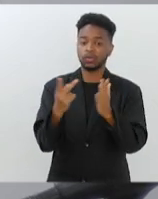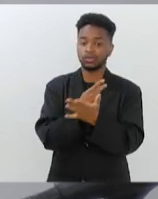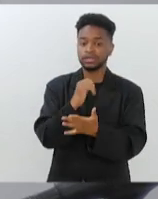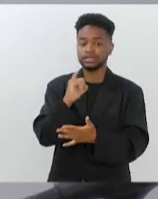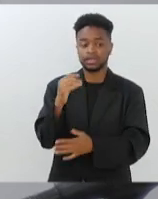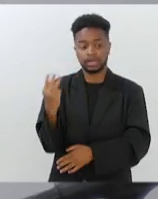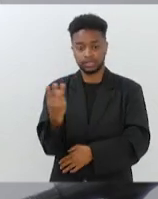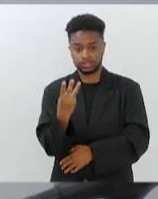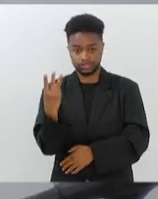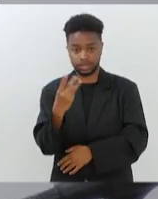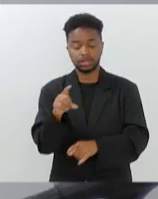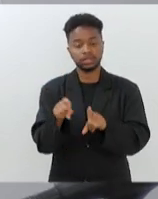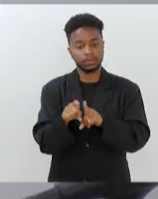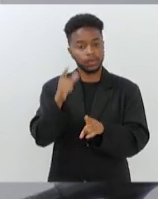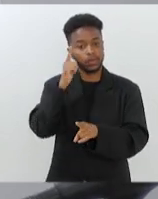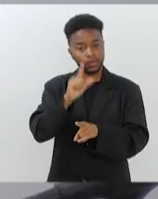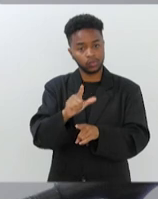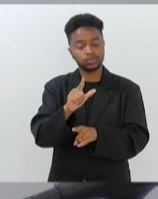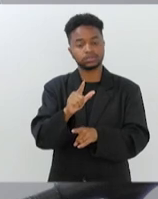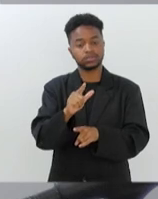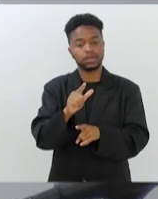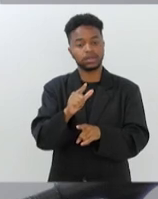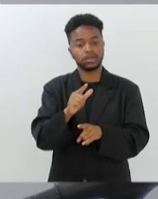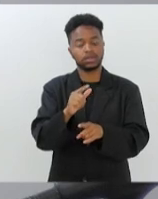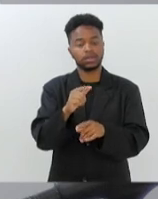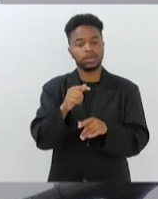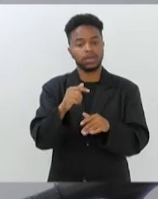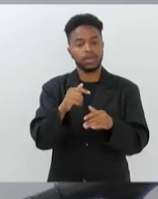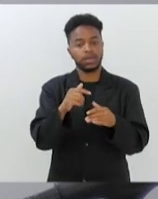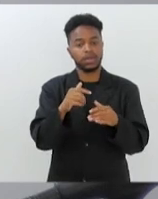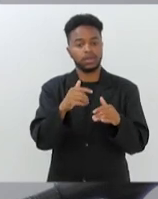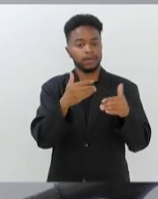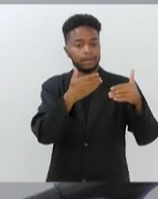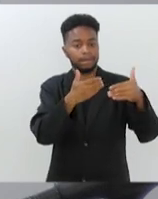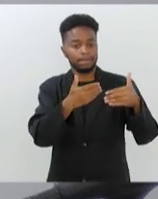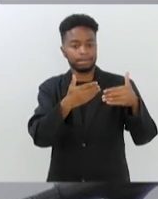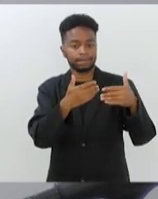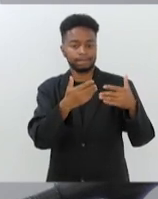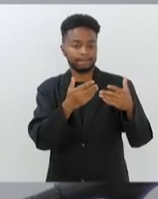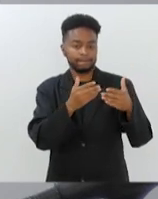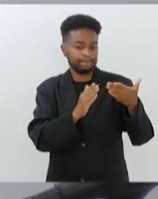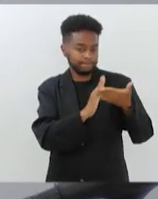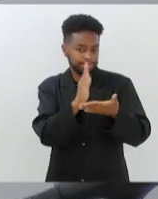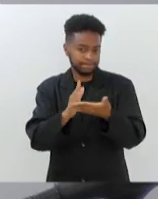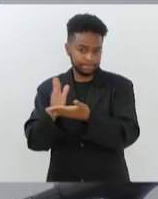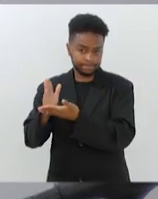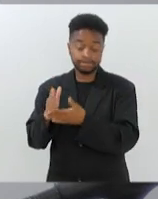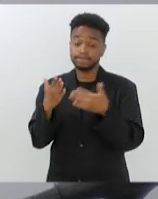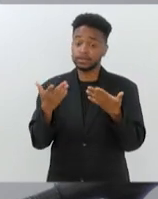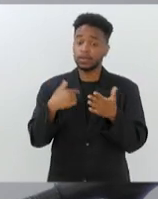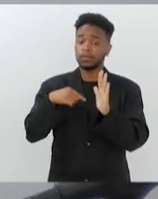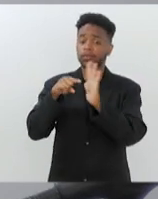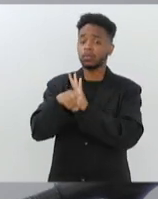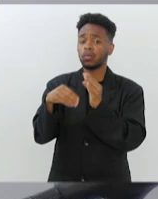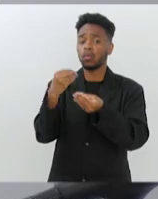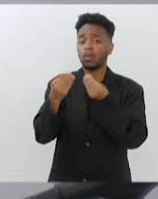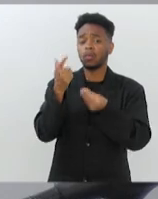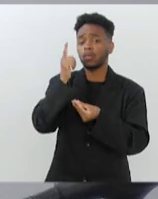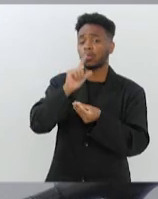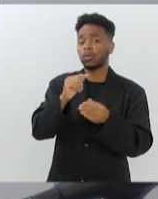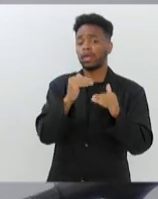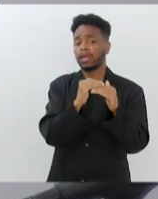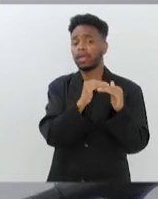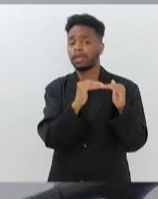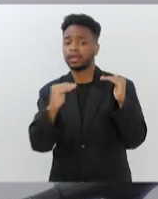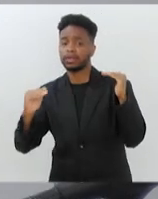Três agências também ganhem processos internos e aí fica aqui o meu questionamento como é possível fazer esse equilíbrio